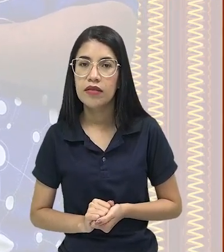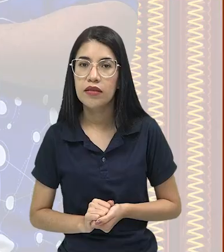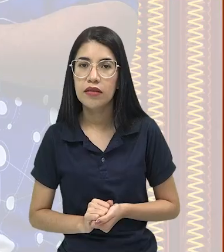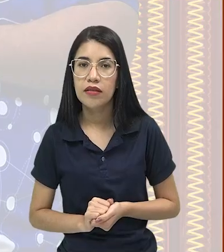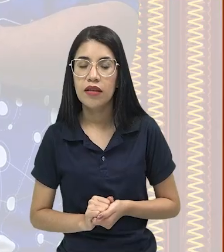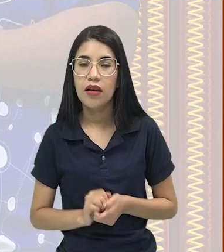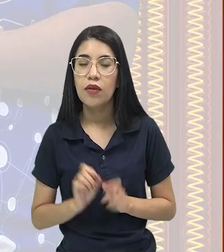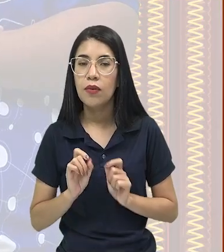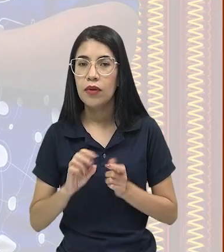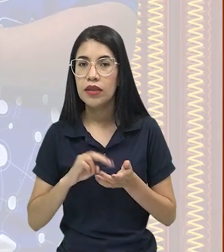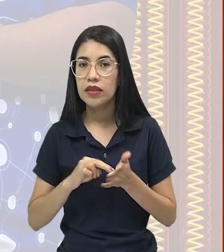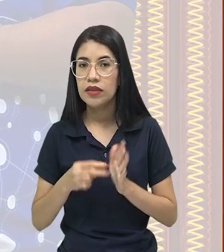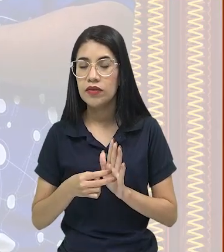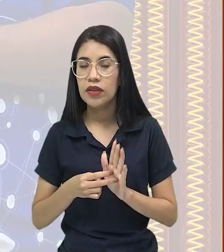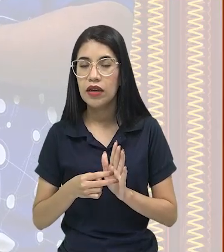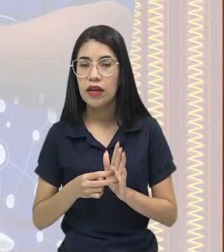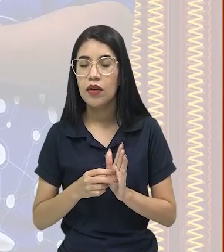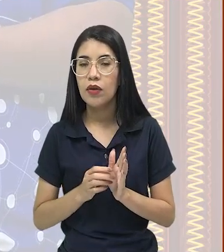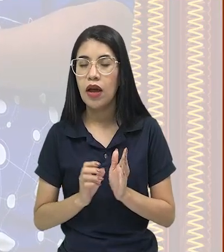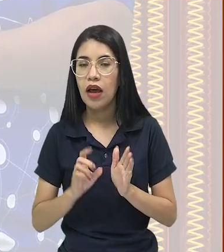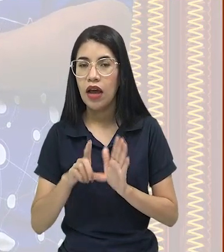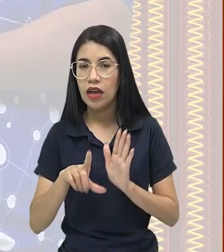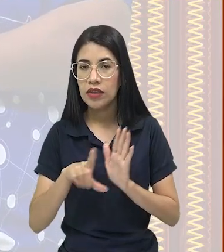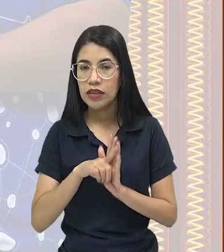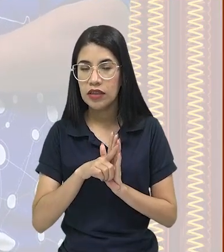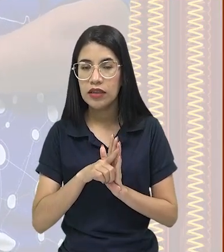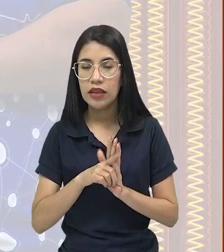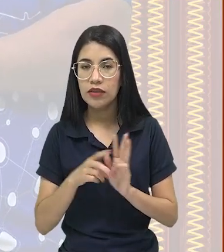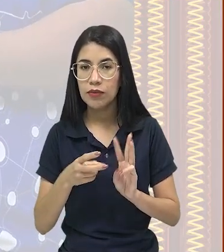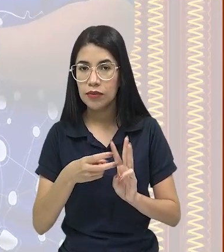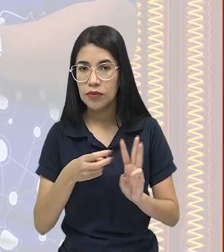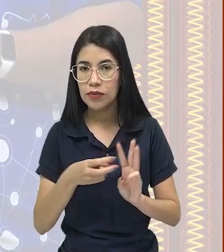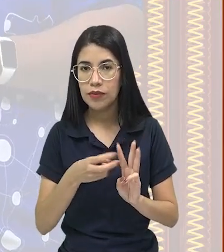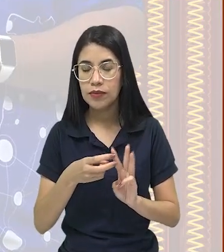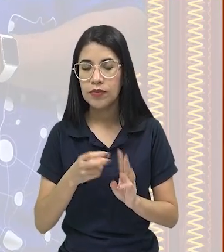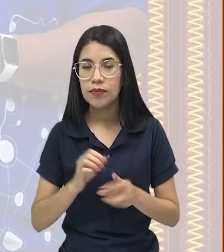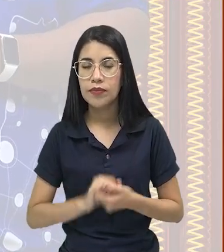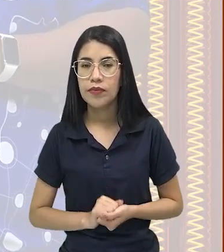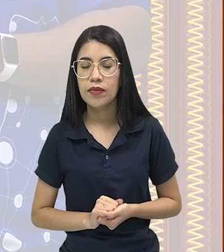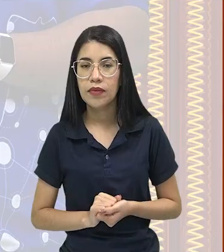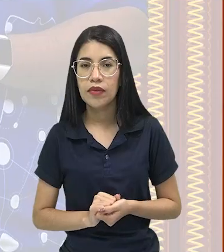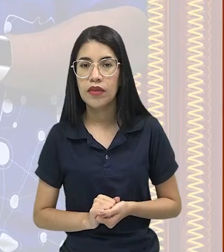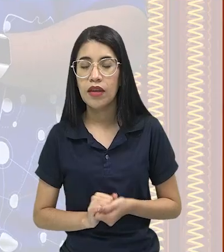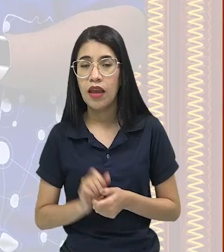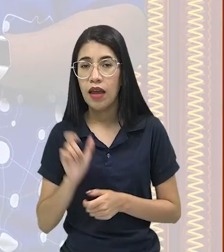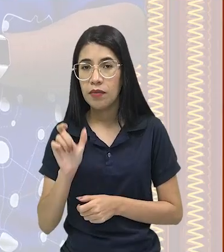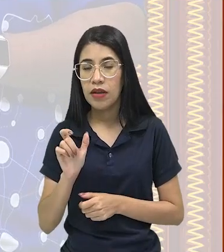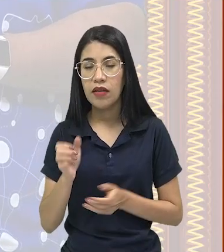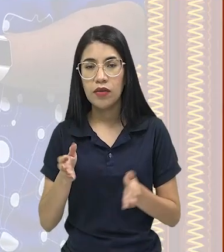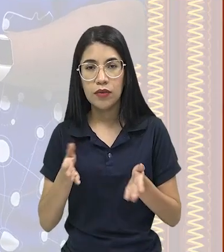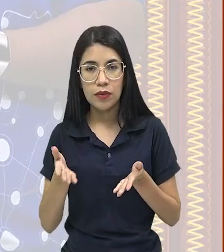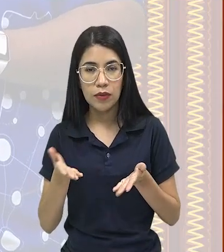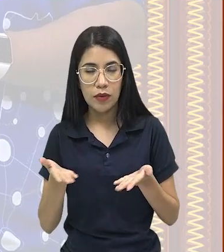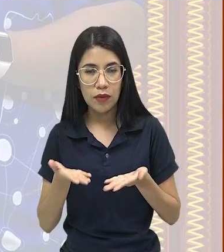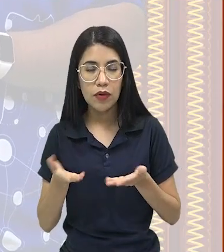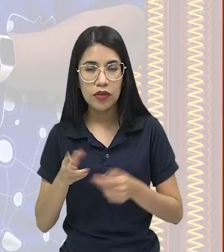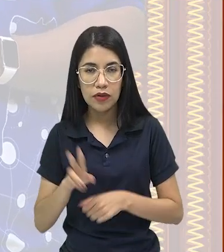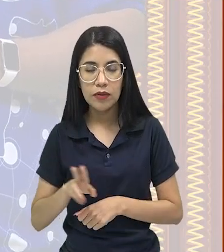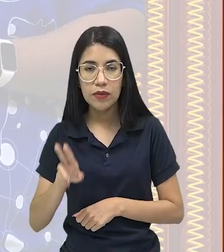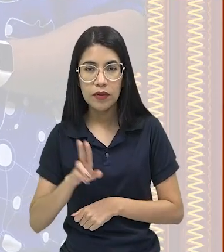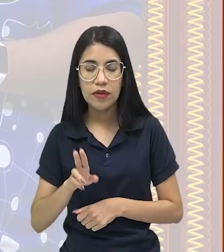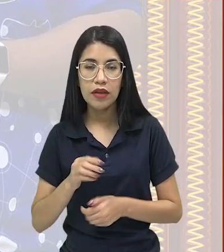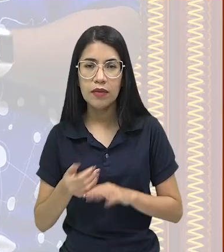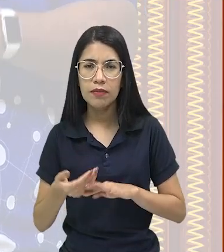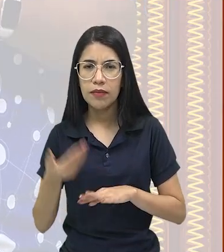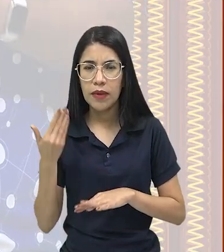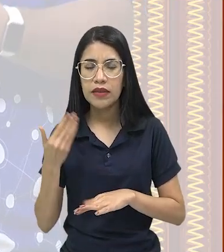Diretório Pombalino aí, que é o chamado Diretório dos Índios, tá bom? Lembrando que é o termo utilizado no momento, porque nós já